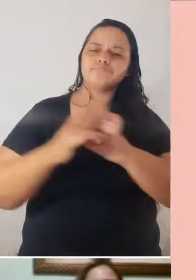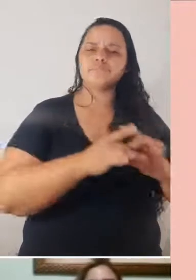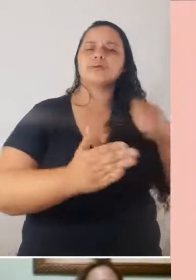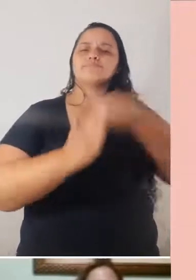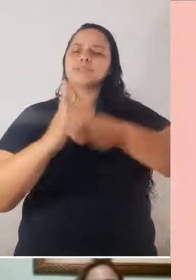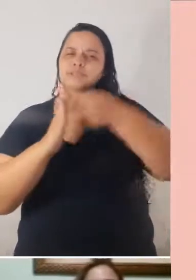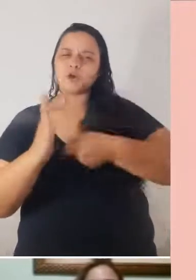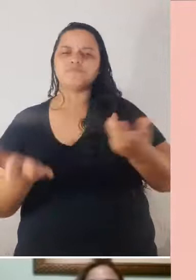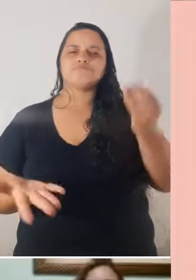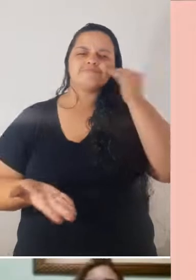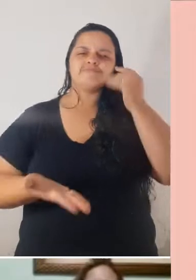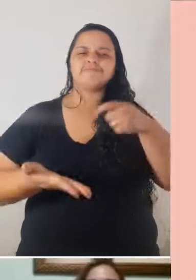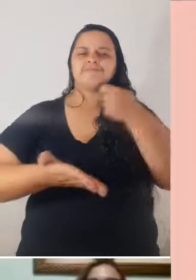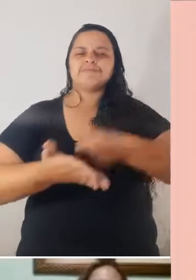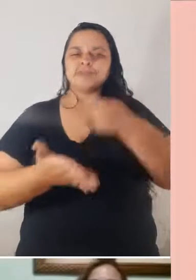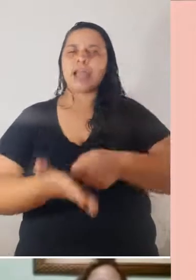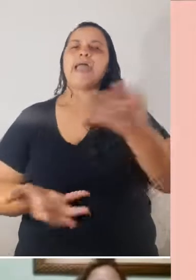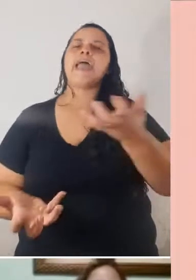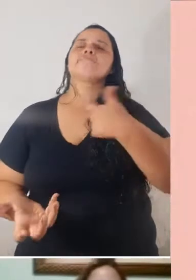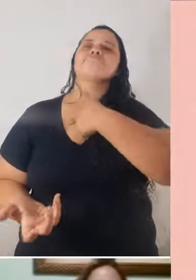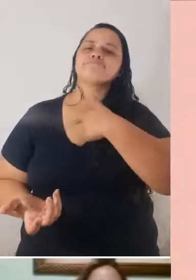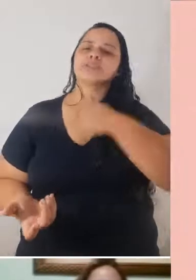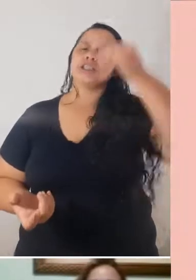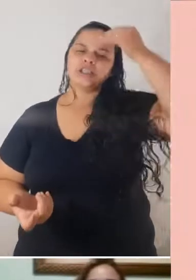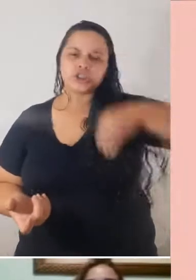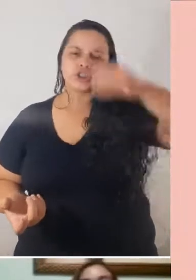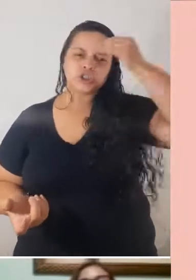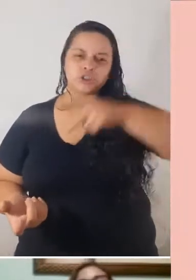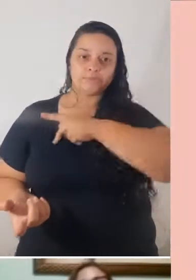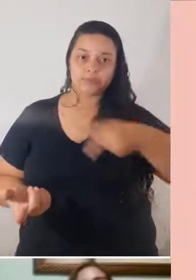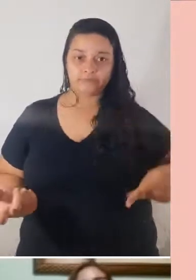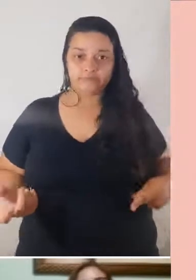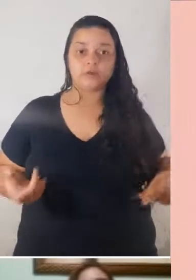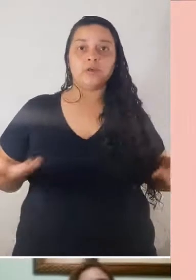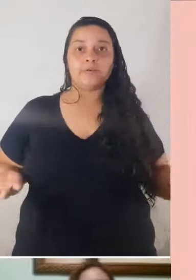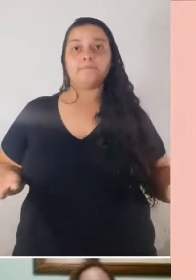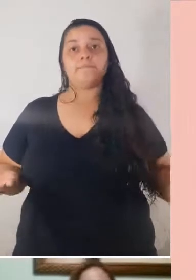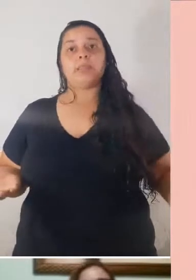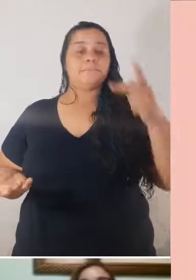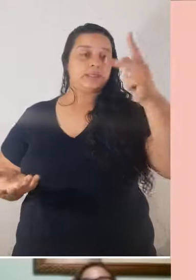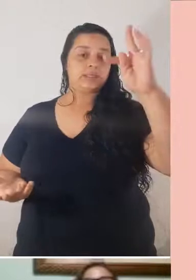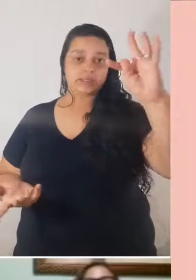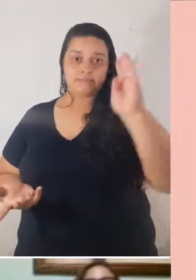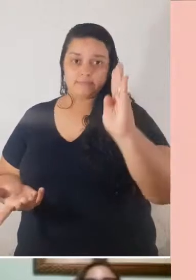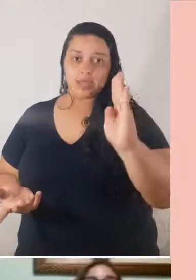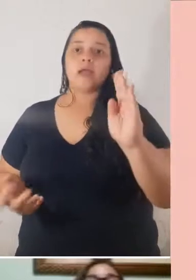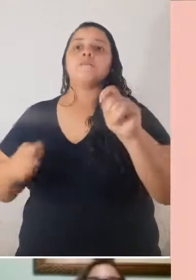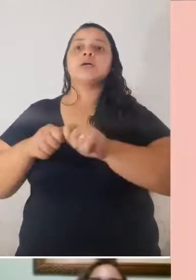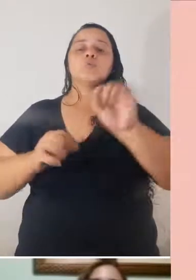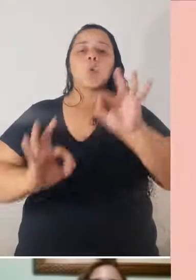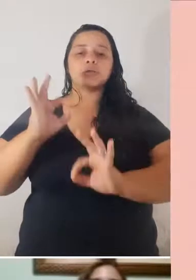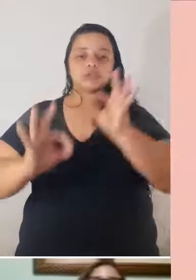ao presidente, pressão para que Vargas desistisse de concorrer às eleições presidenciais, o PTB vai organizar